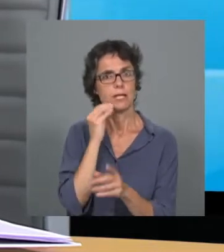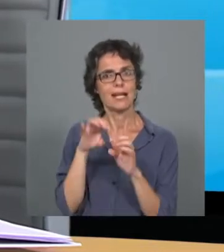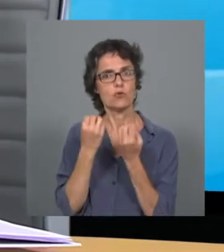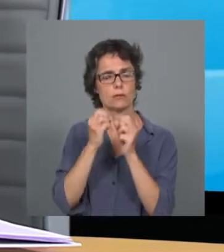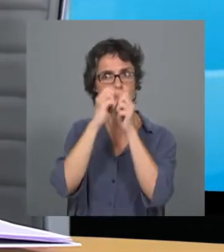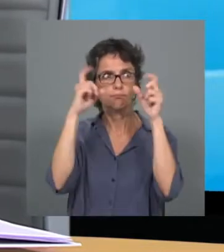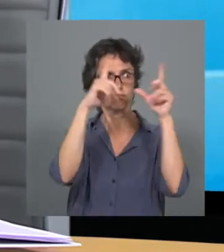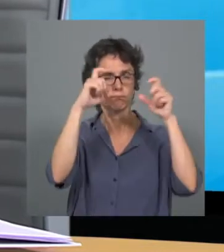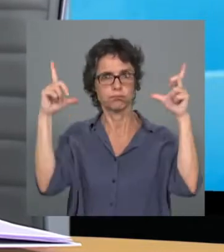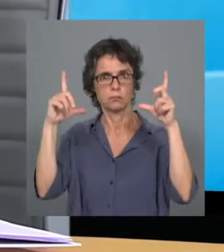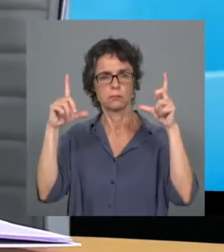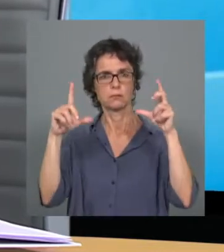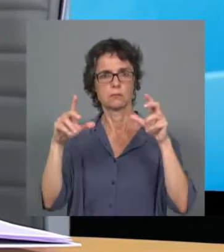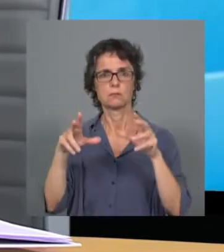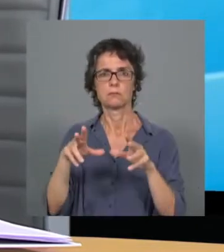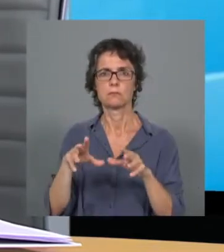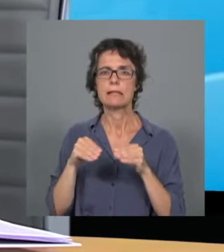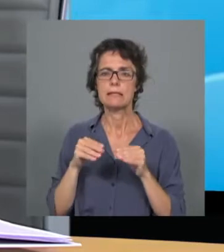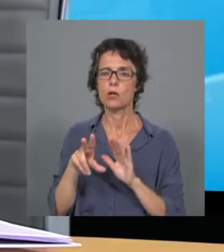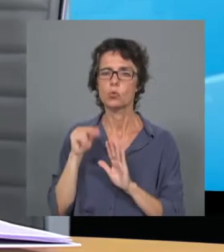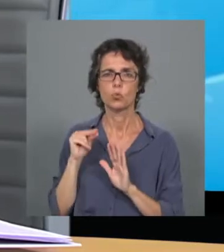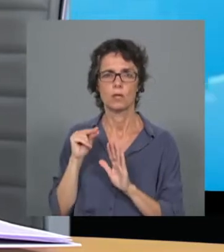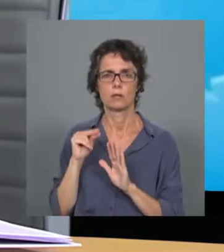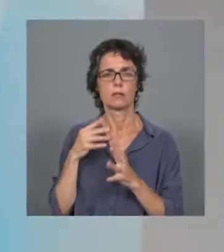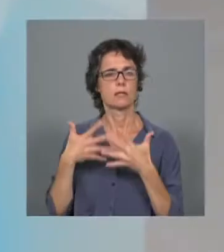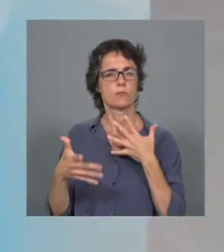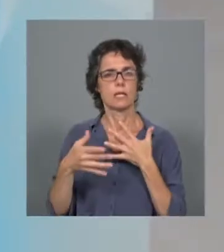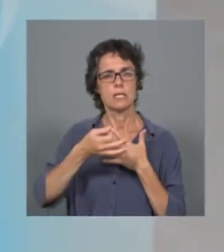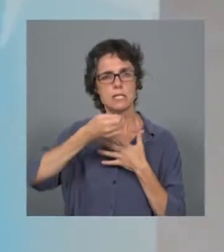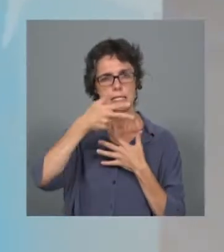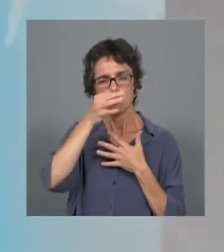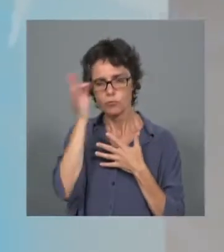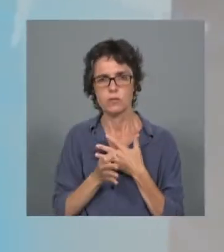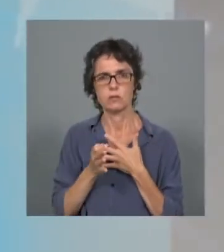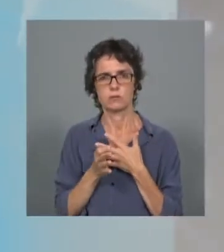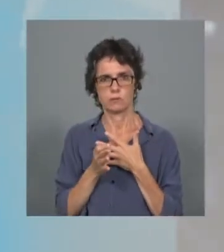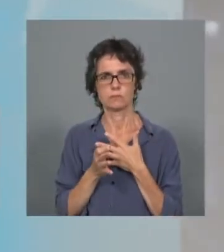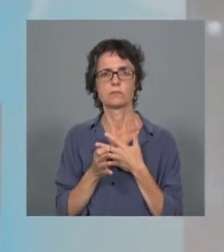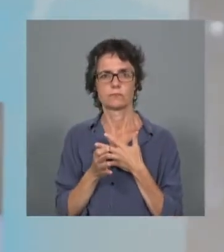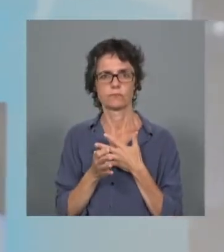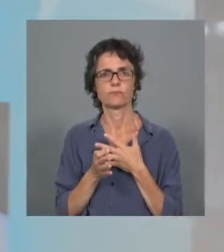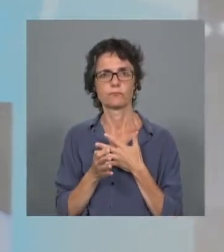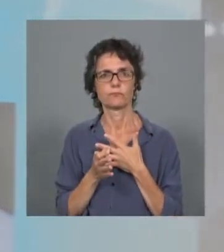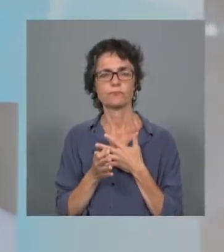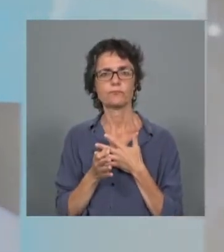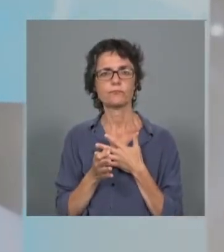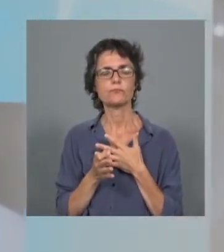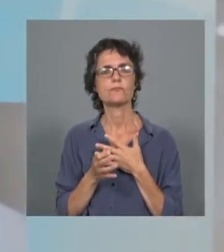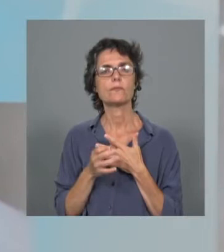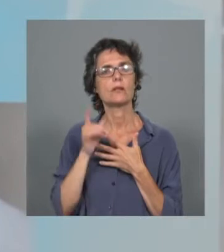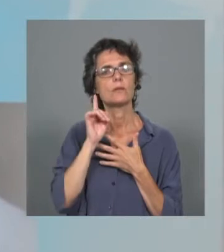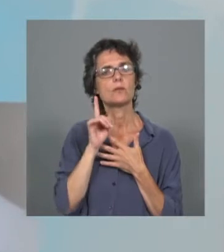continuasse. Tolerância zero, transparência total. E por isso interessa falar sempre no assunto para que, de